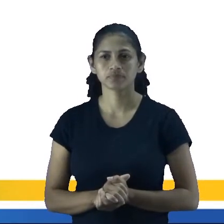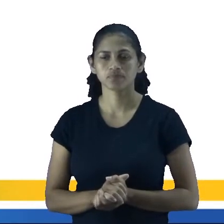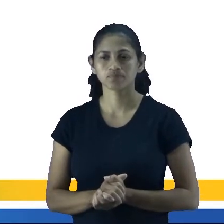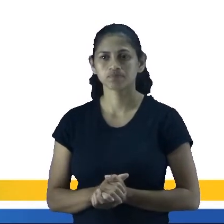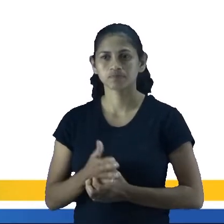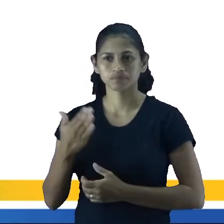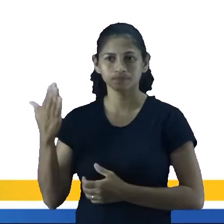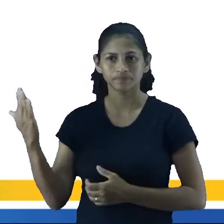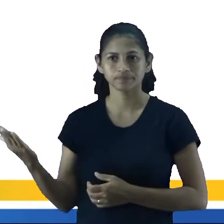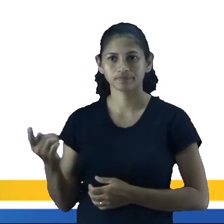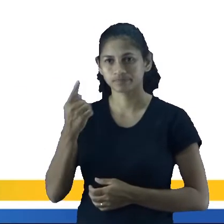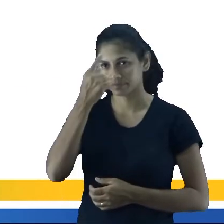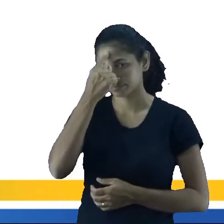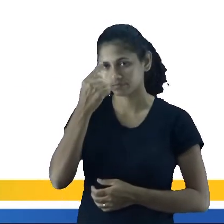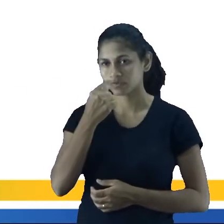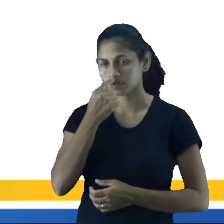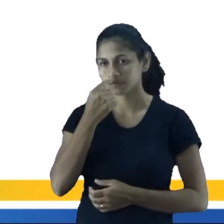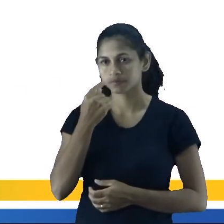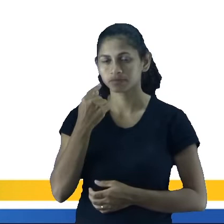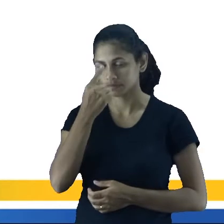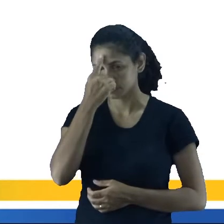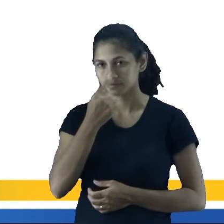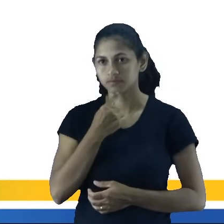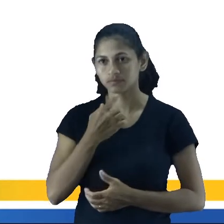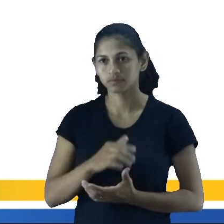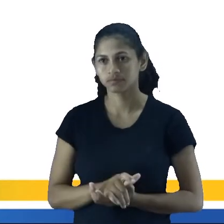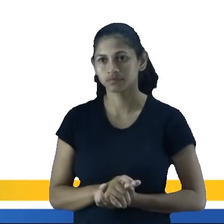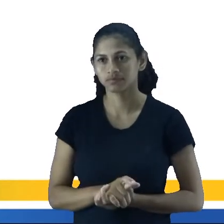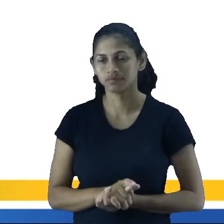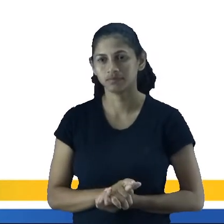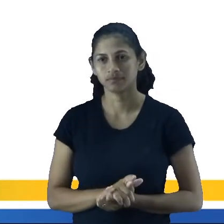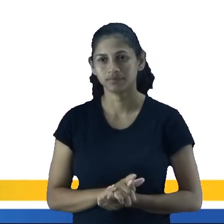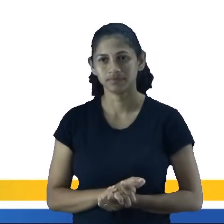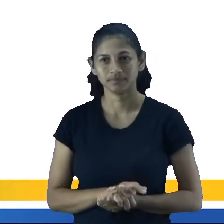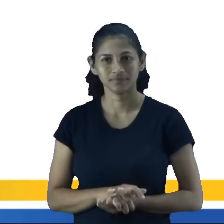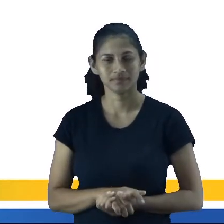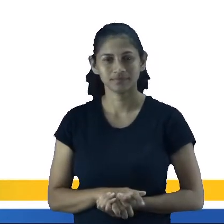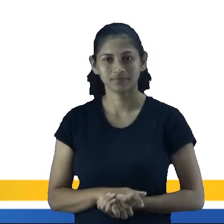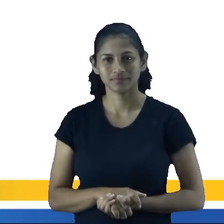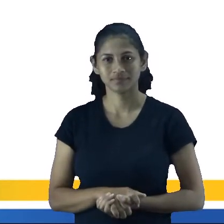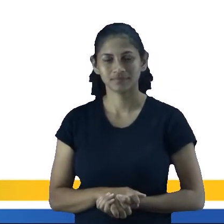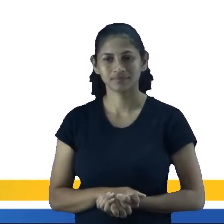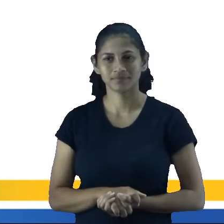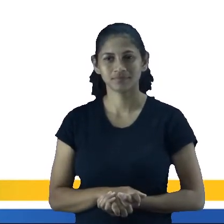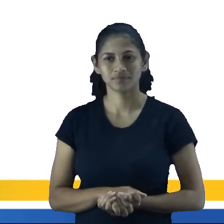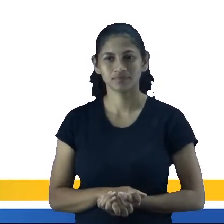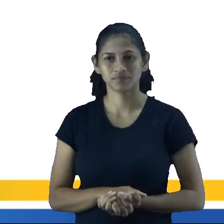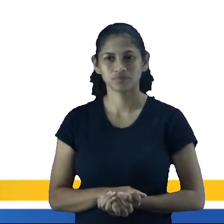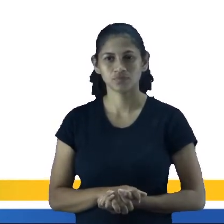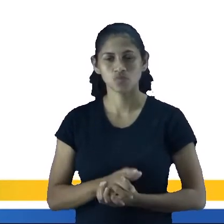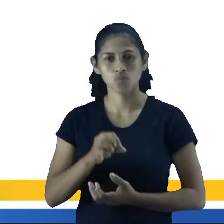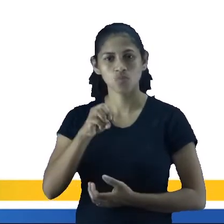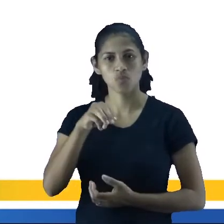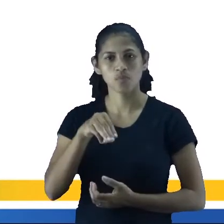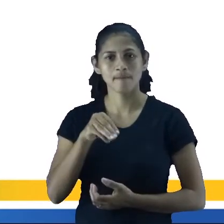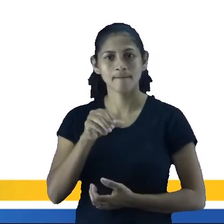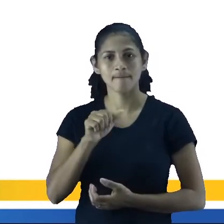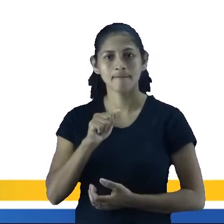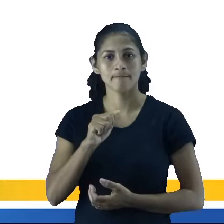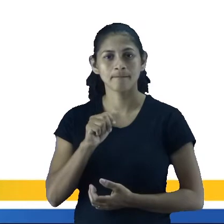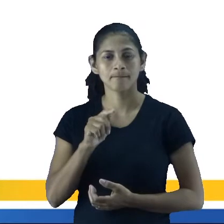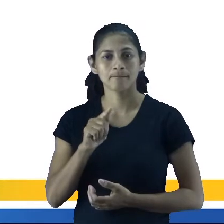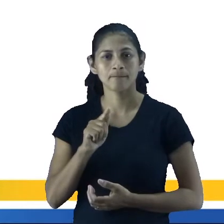Aqui a gente vê, né, alguns tipos de máquinas, né, que olha só, uma máquina